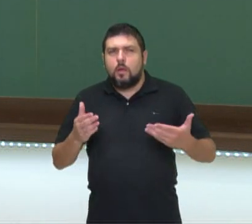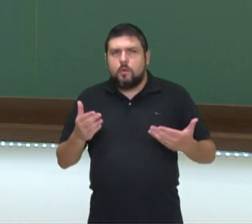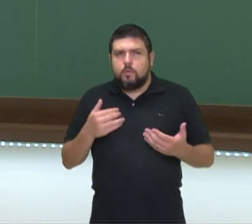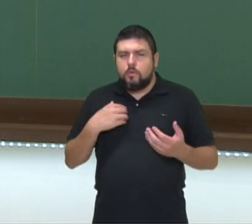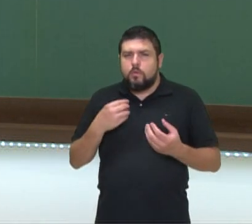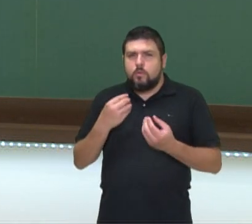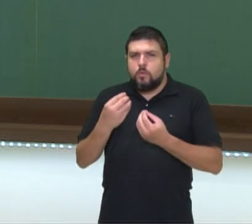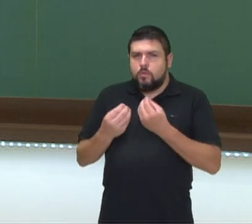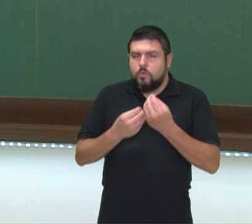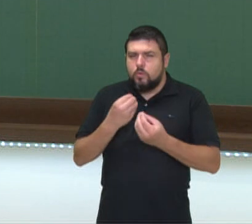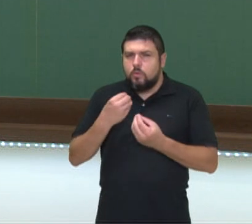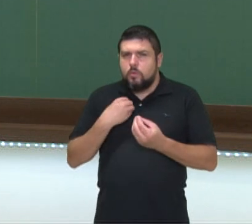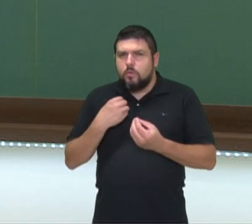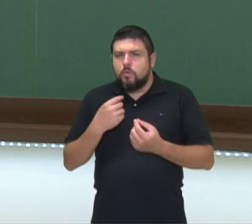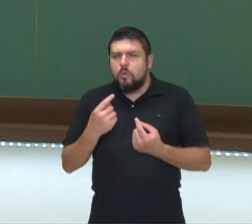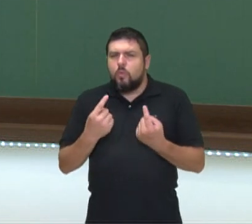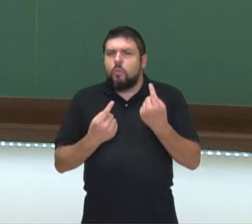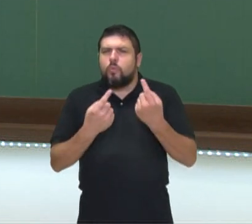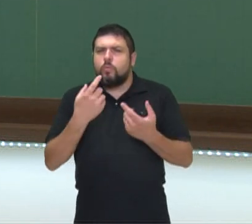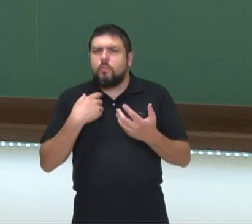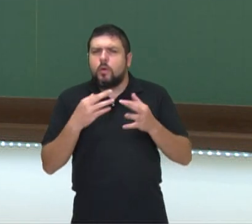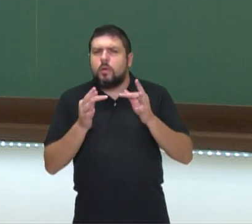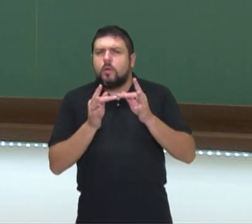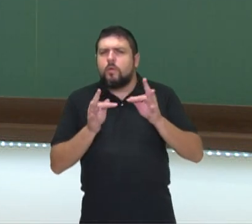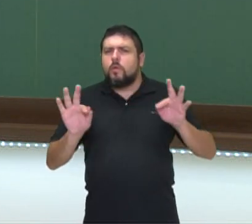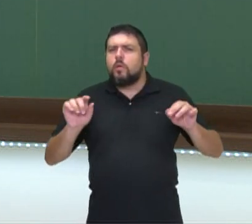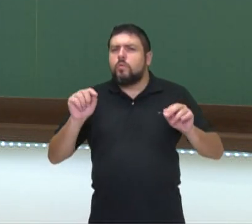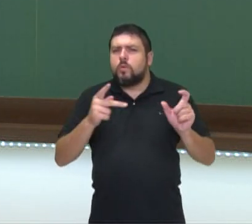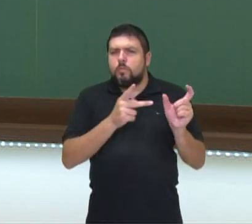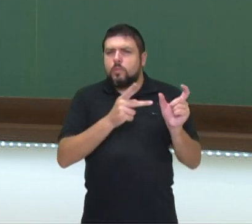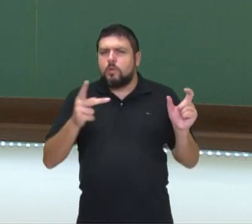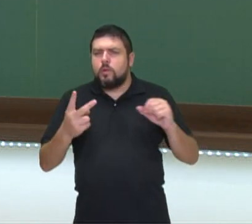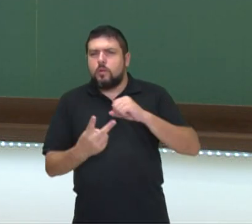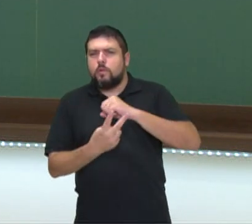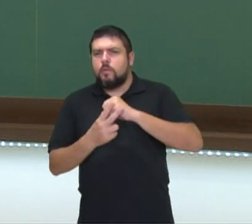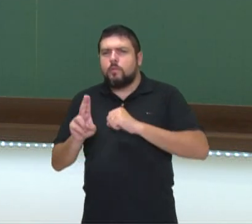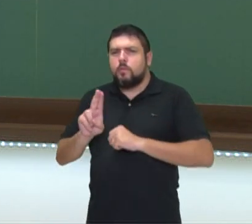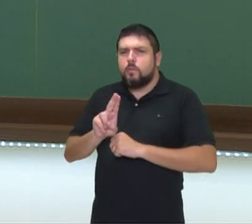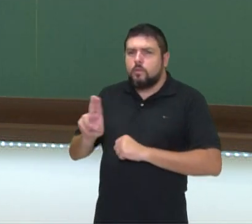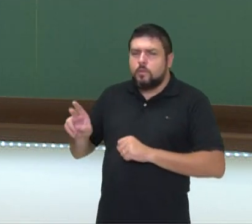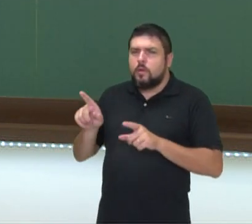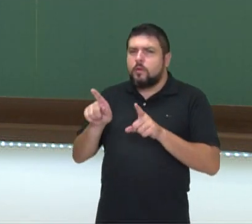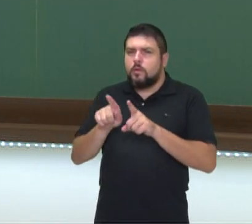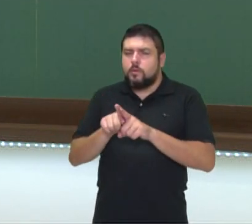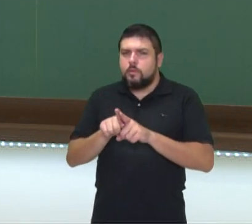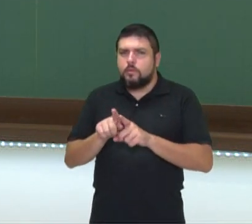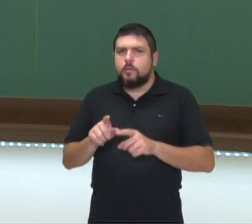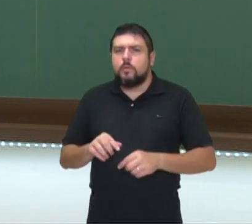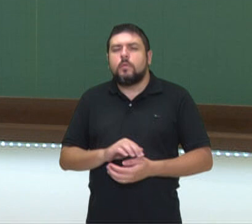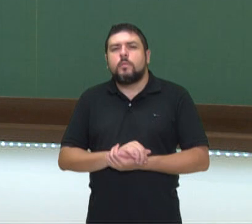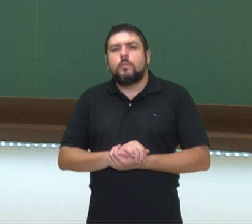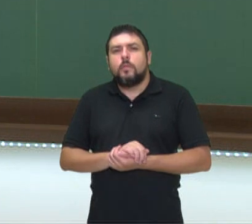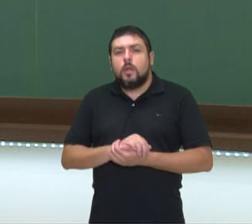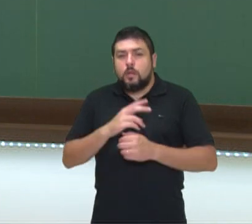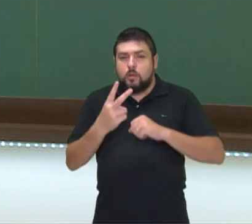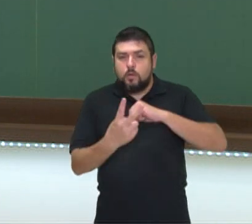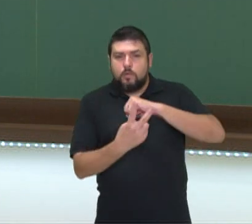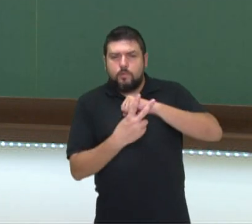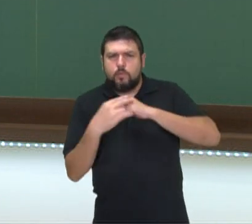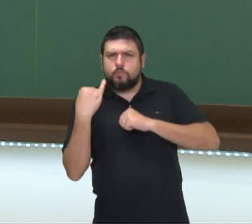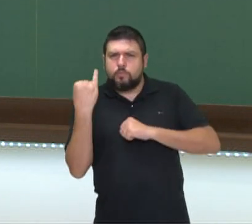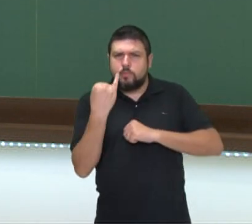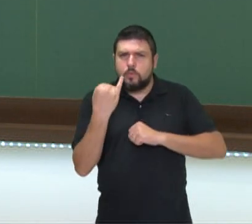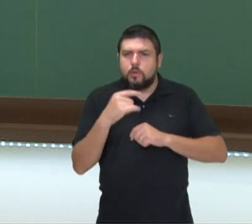identificar uma frase, uma alternativa em que tenhamos um predicado verbo nominal também, com dois núcleos, verbo